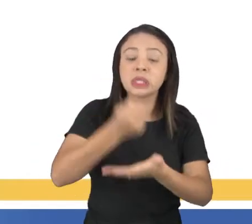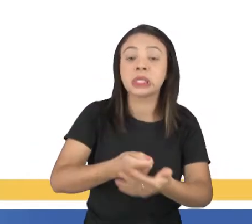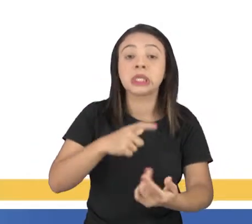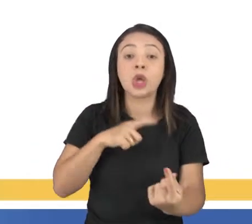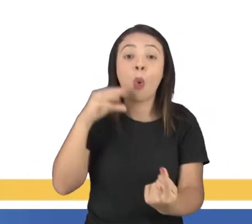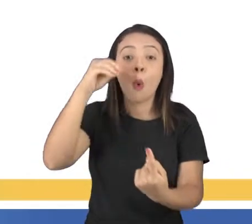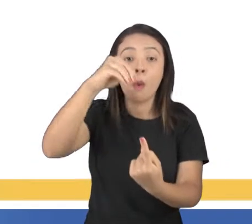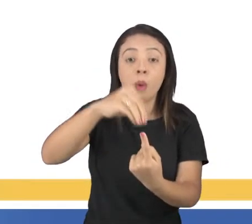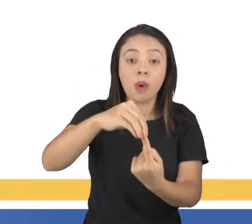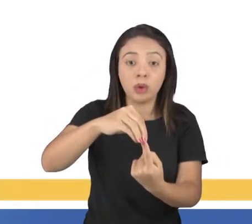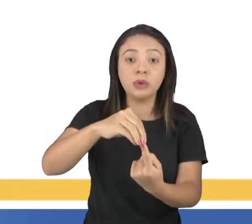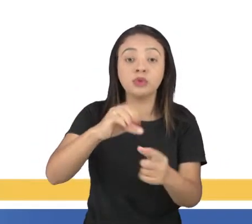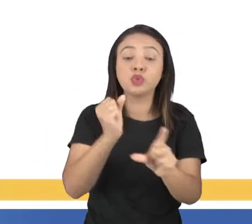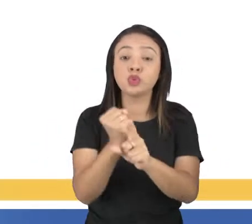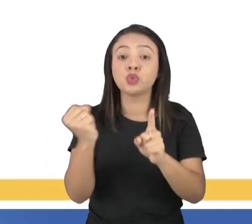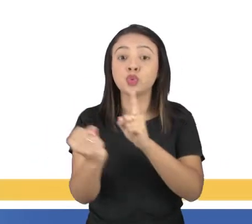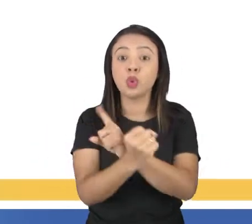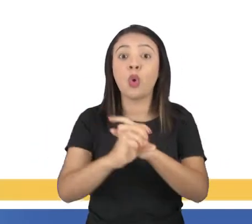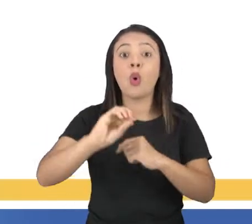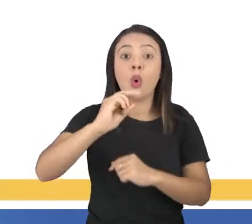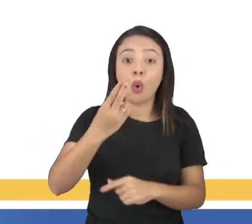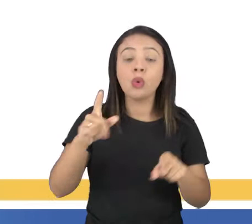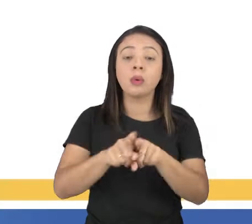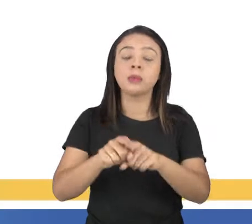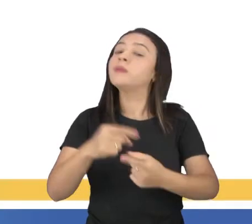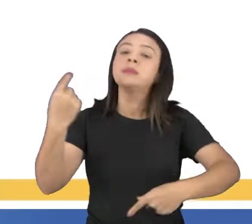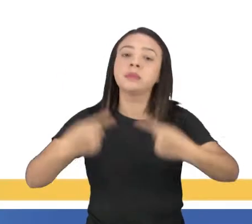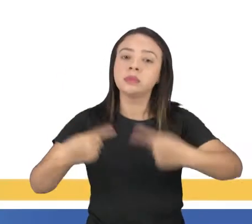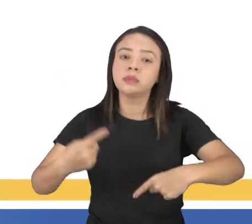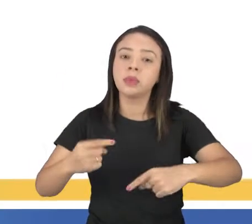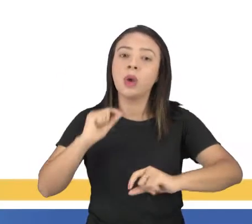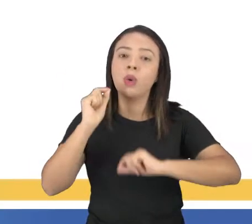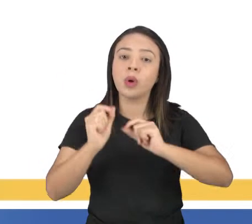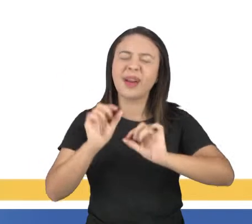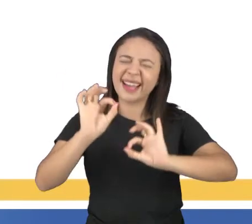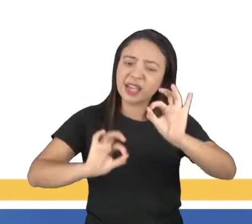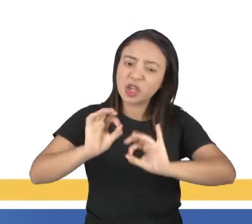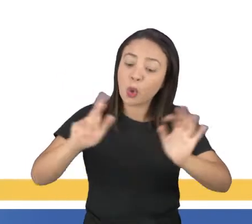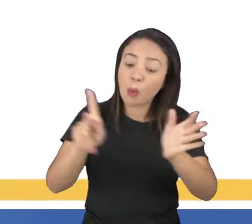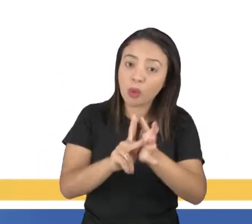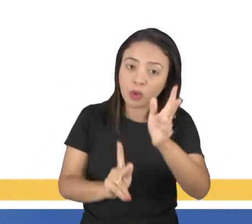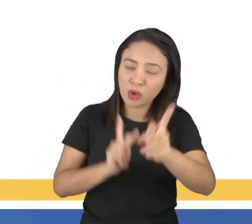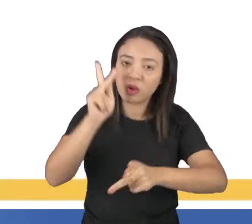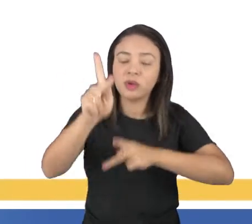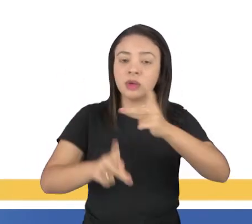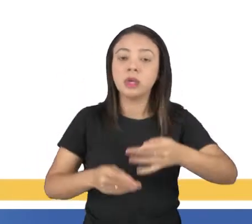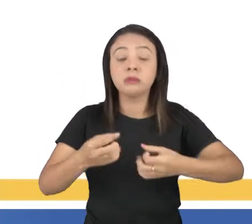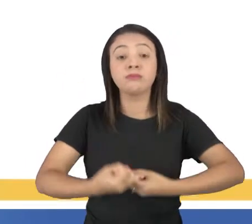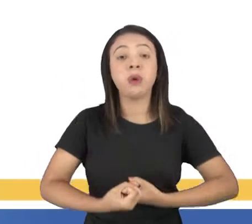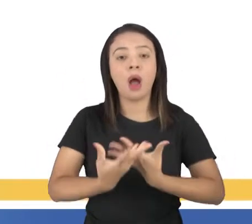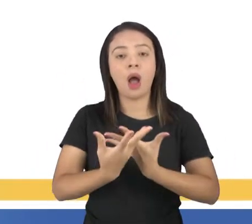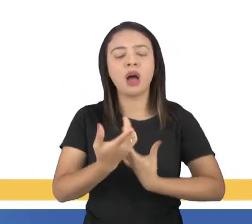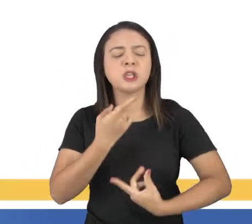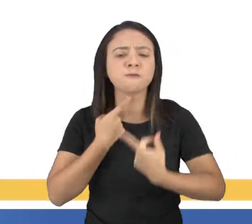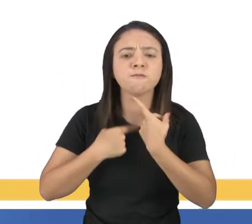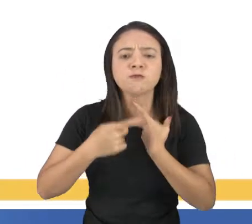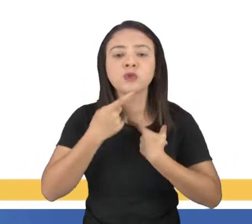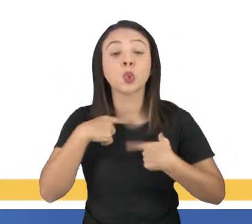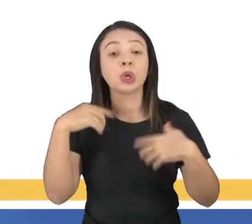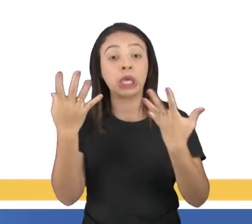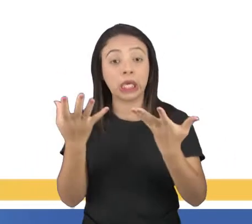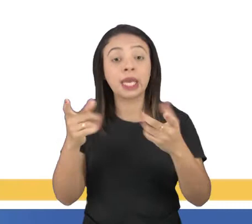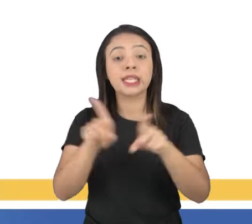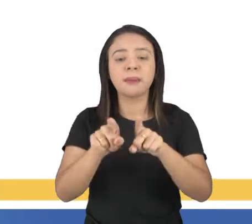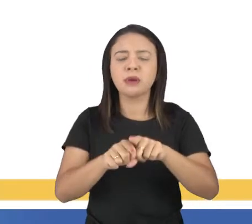social e política. É uma forma da população se organizar, expressar os seus desejos e exigir os